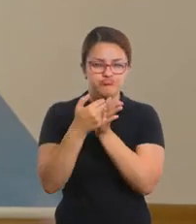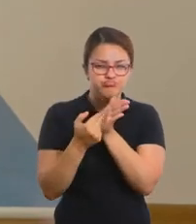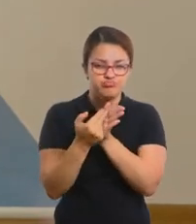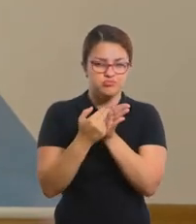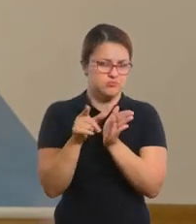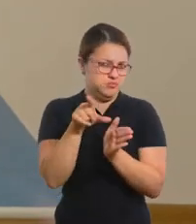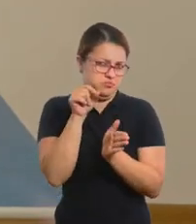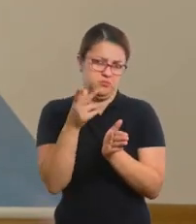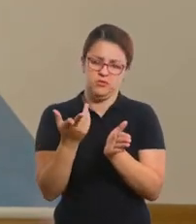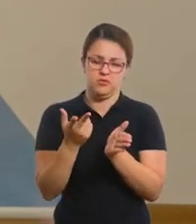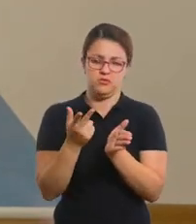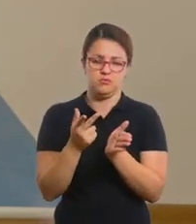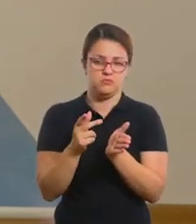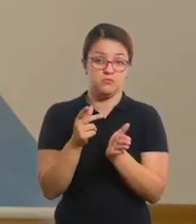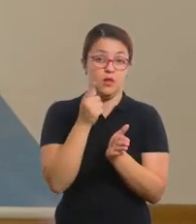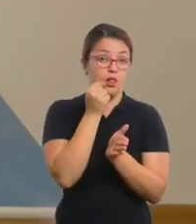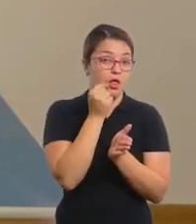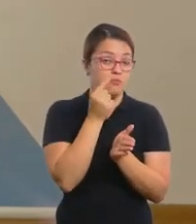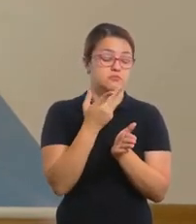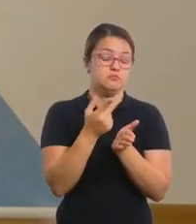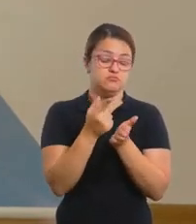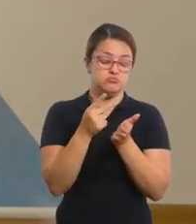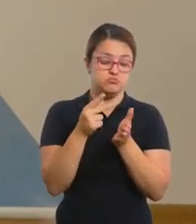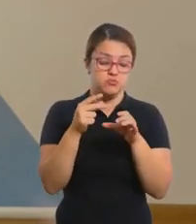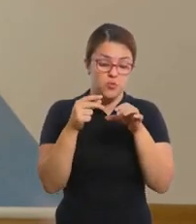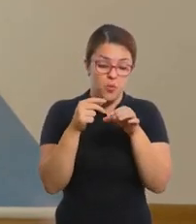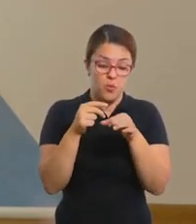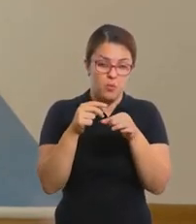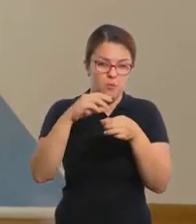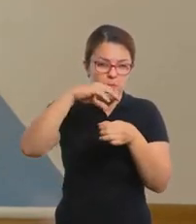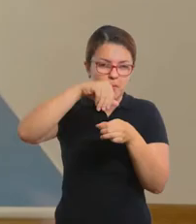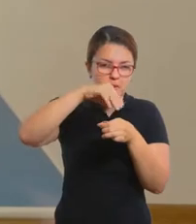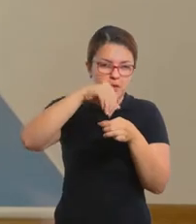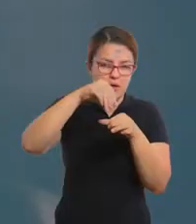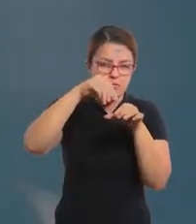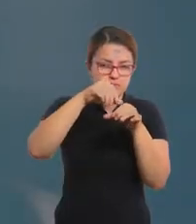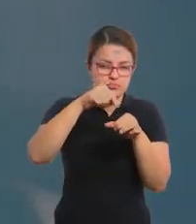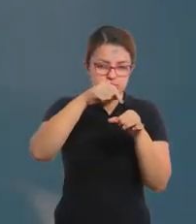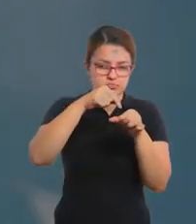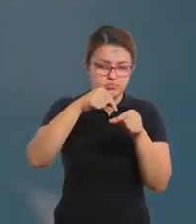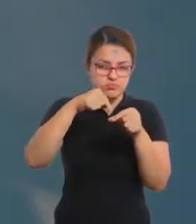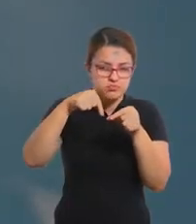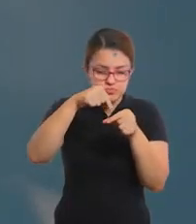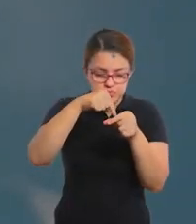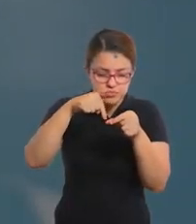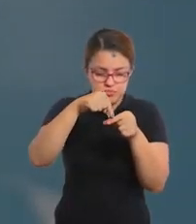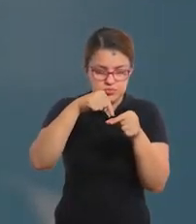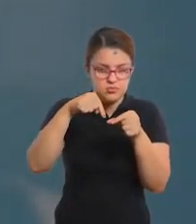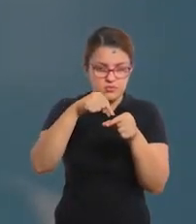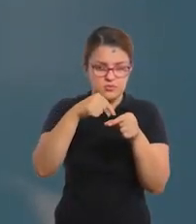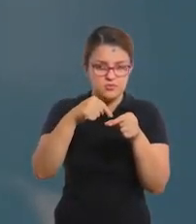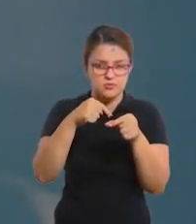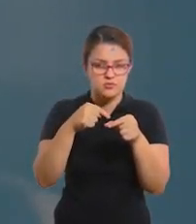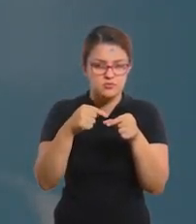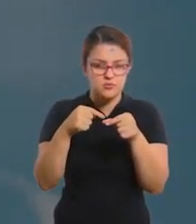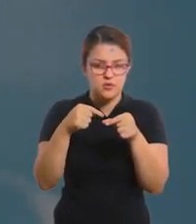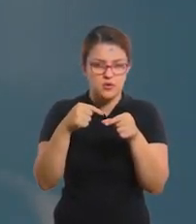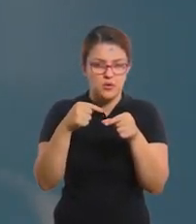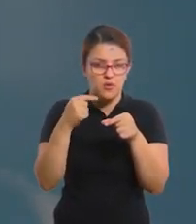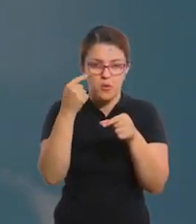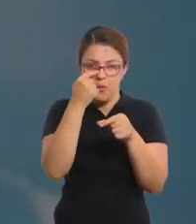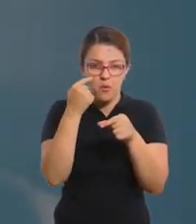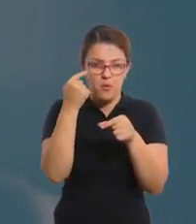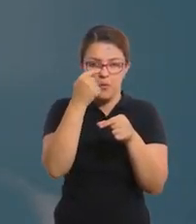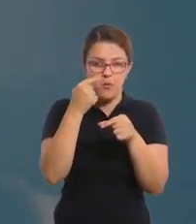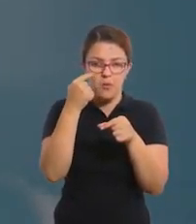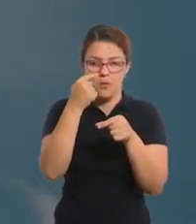teu lápis e você pode usar a tampinha para fazer o moldinho do olho, tá? E aí você pode fazer o moldinho do olho,